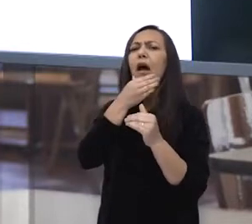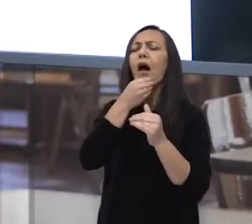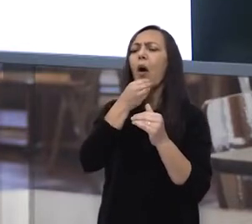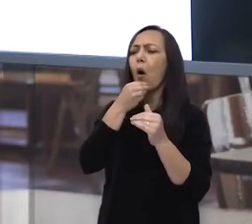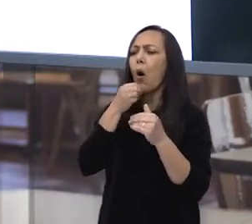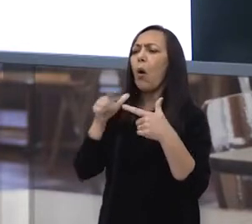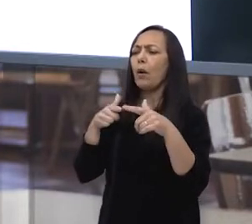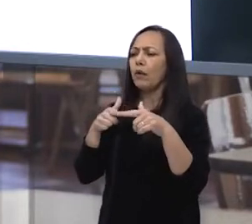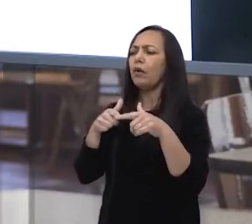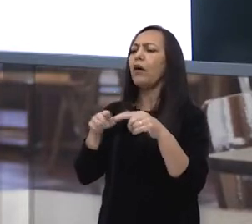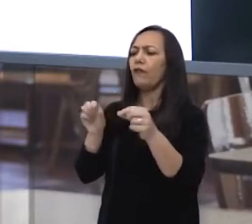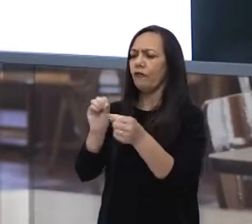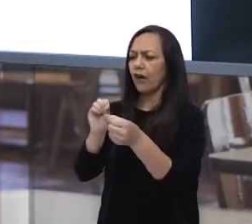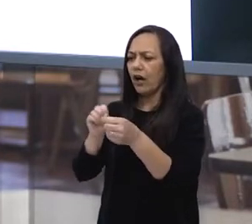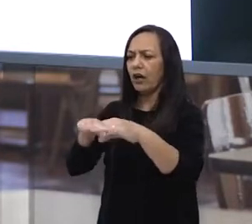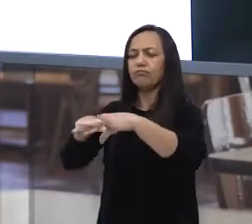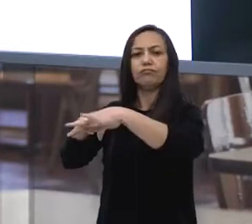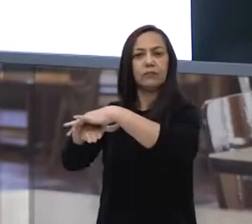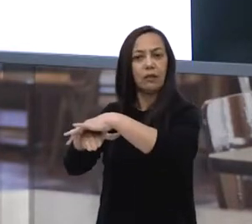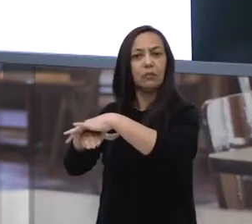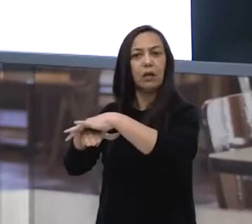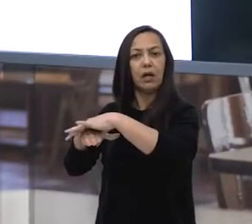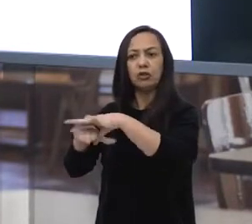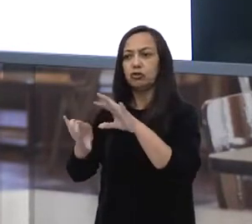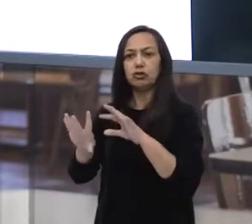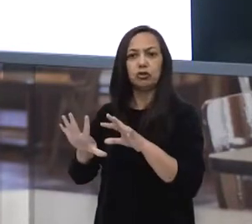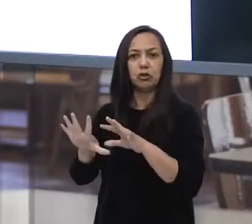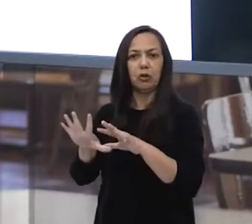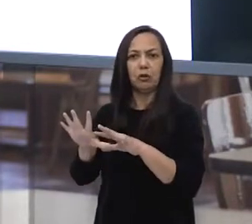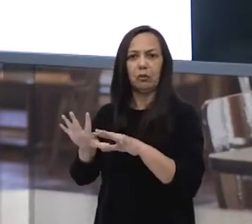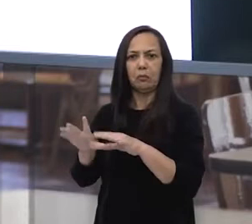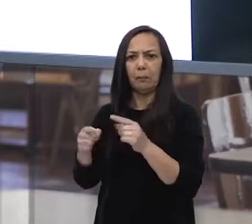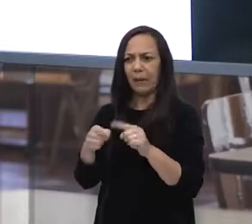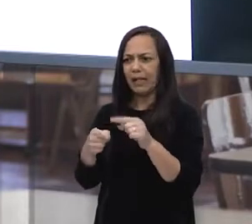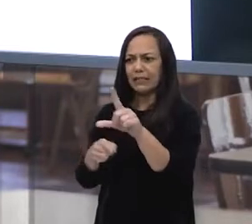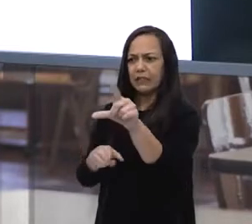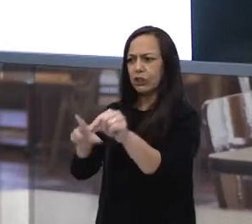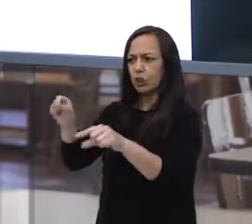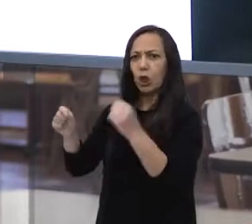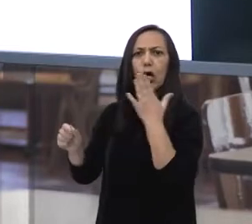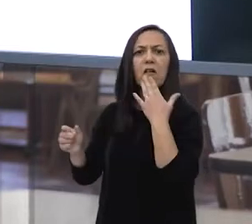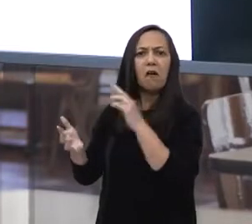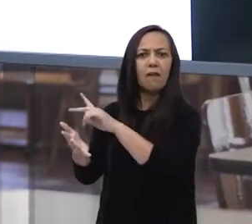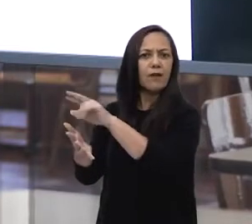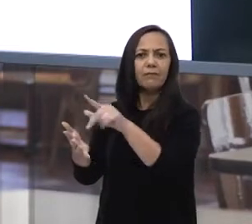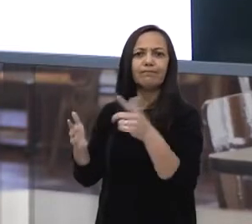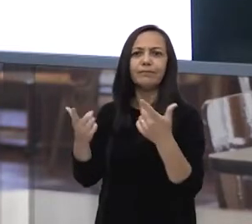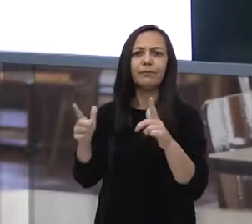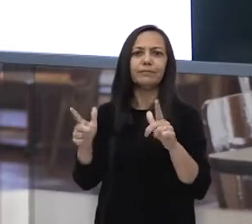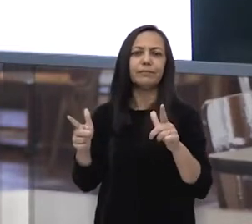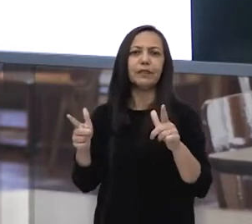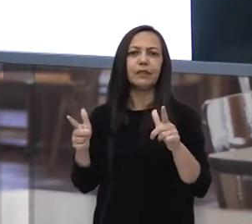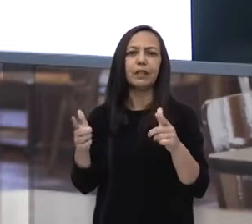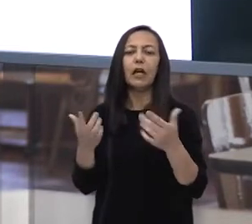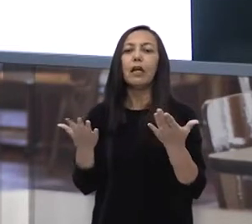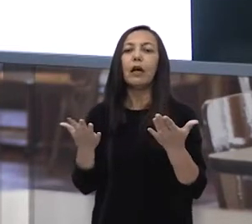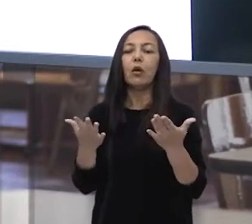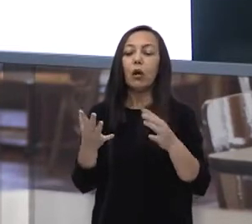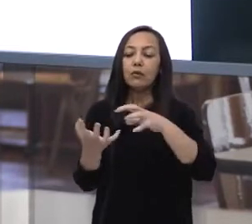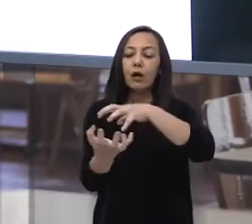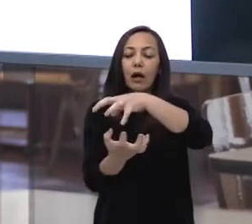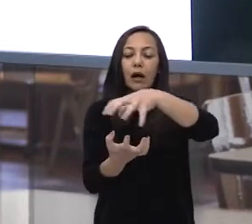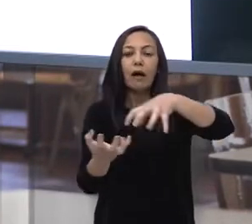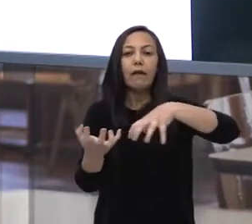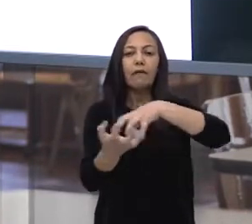alguns modelos, mas não existia uma grande variedade como hoje. Tá bom? Então, quando a